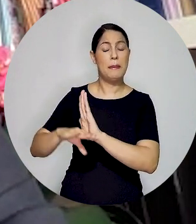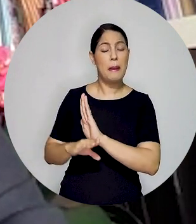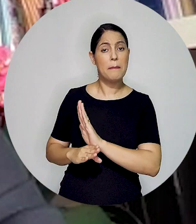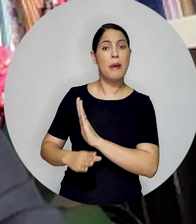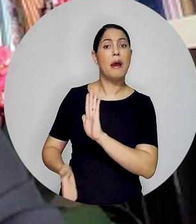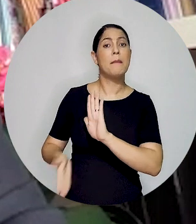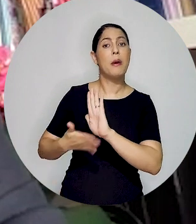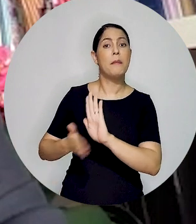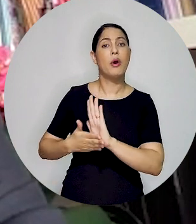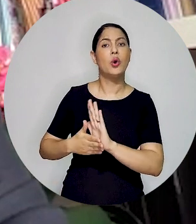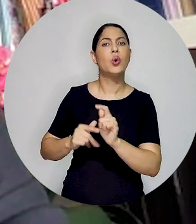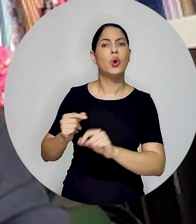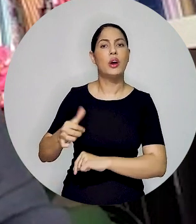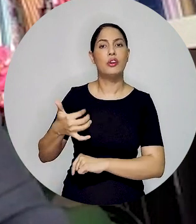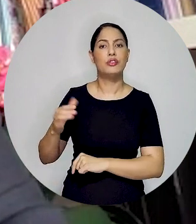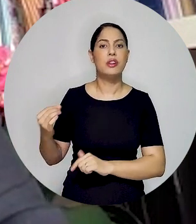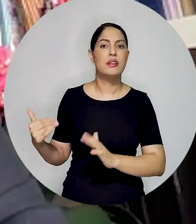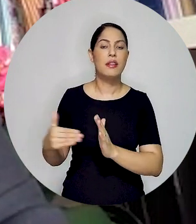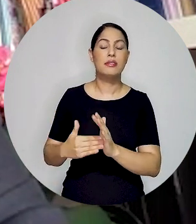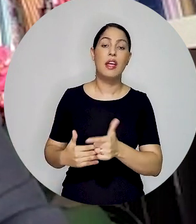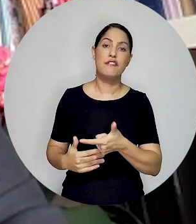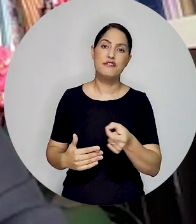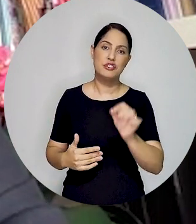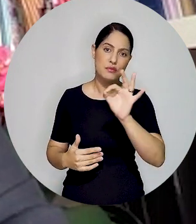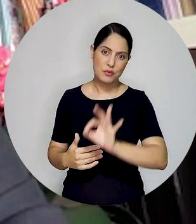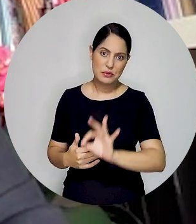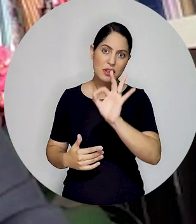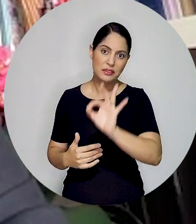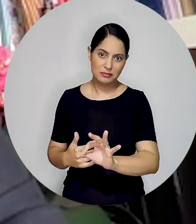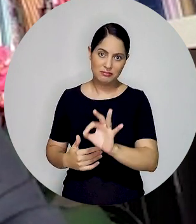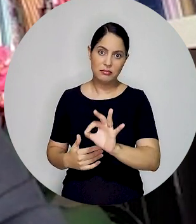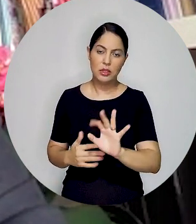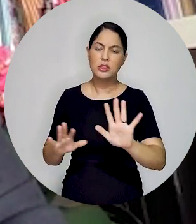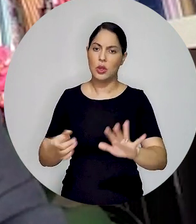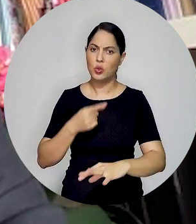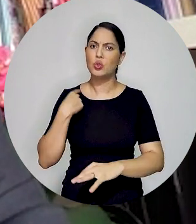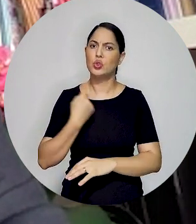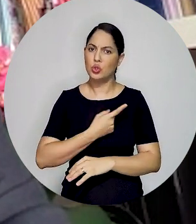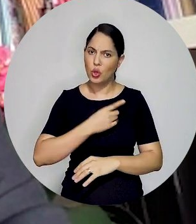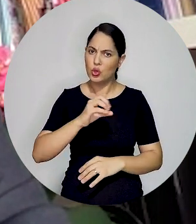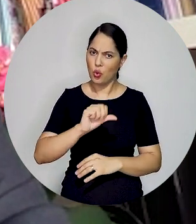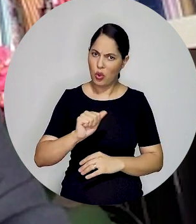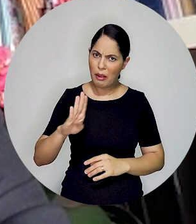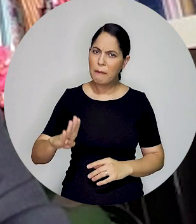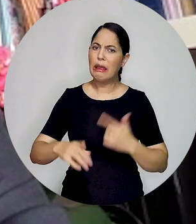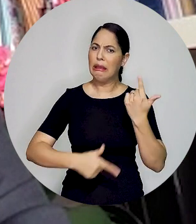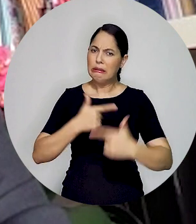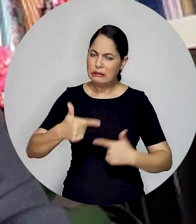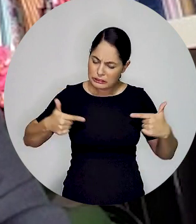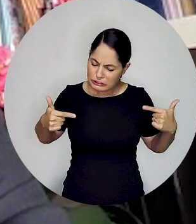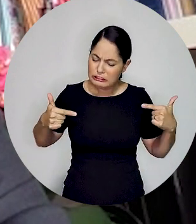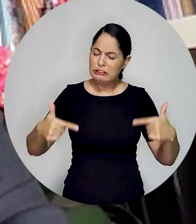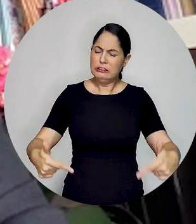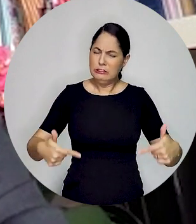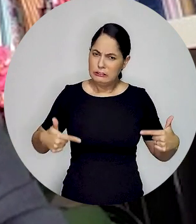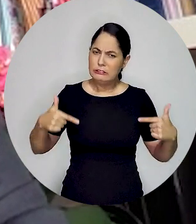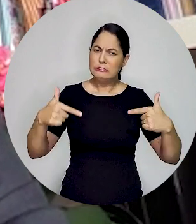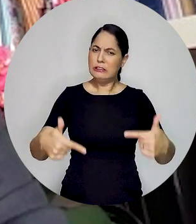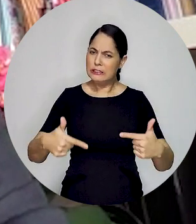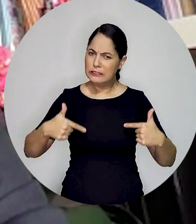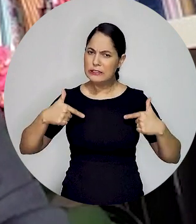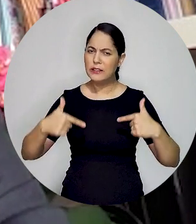legislação teve esse propósito, que foi justamente determinar de 10% a 20%. Então, a OAB vai trabalhar,